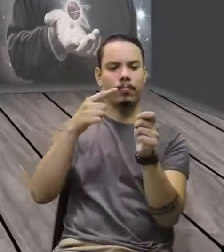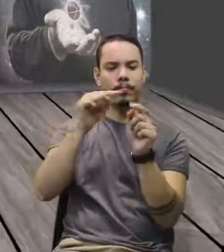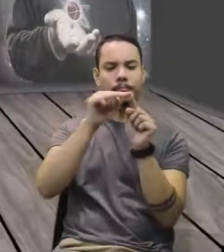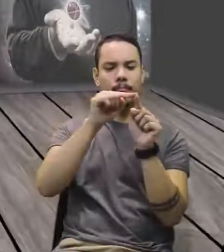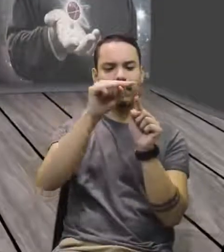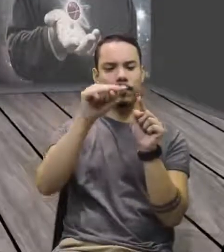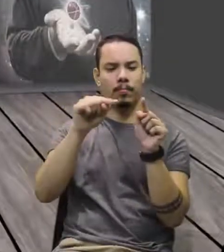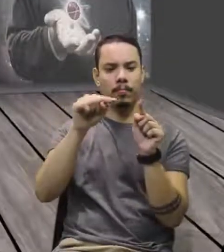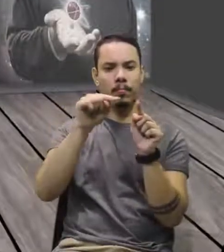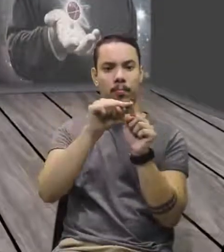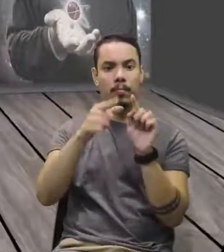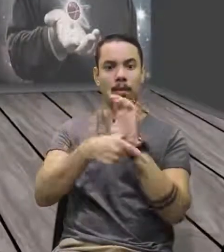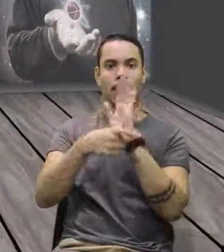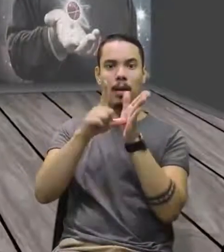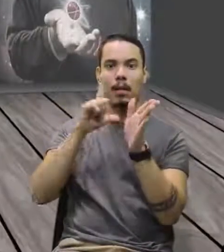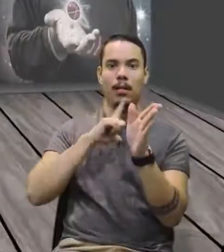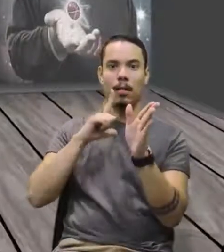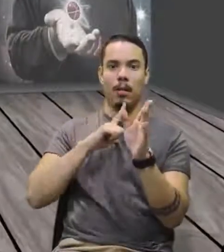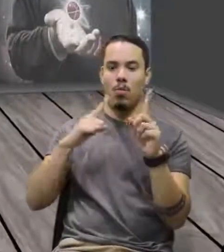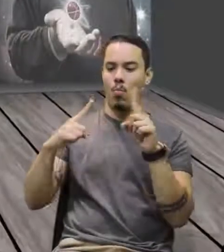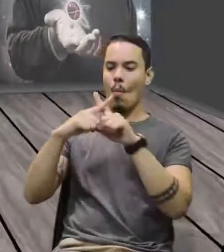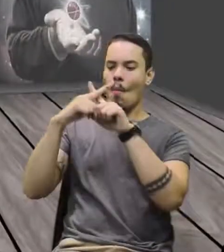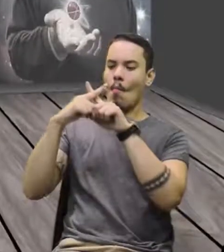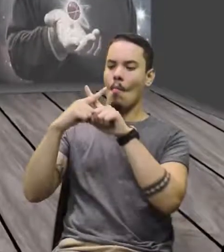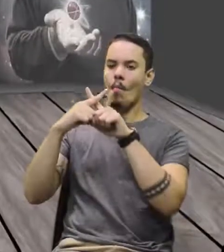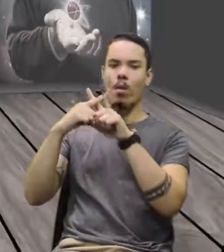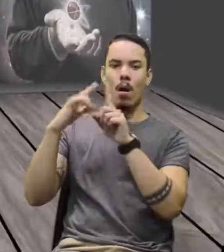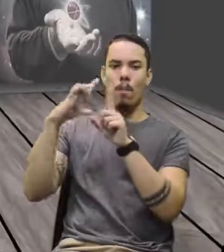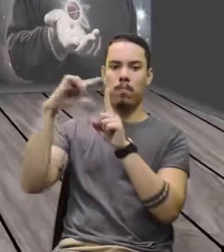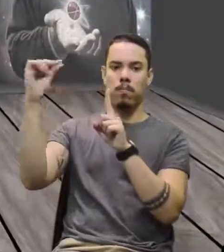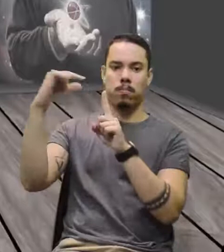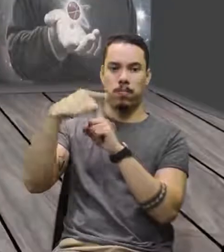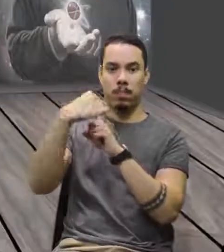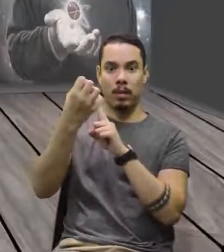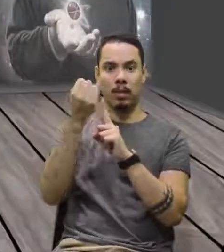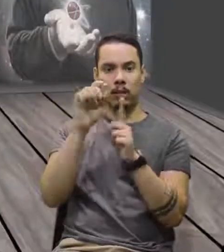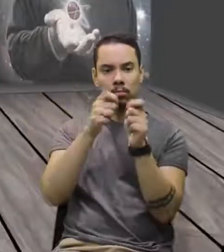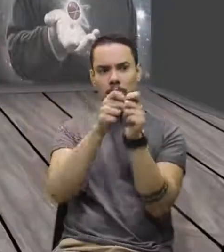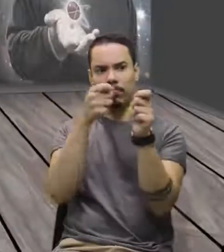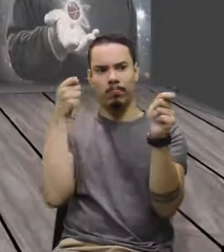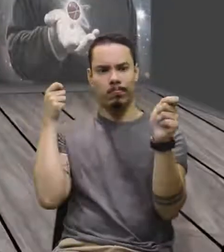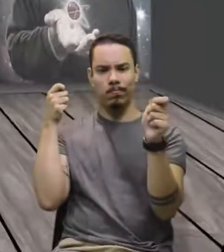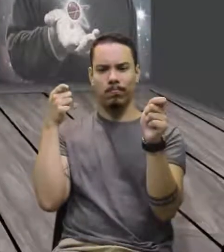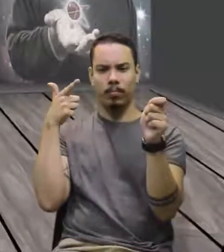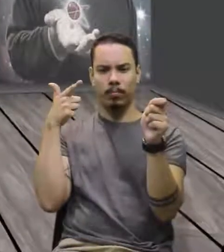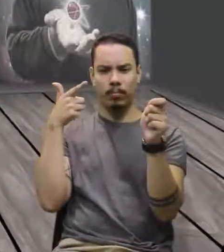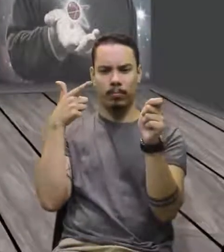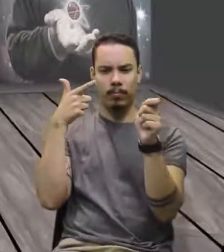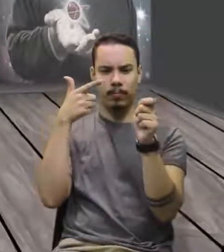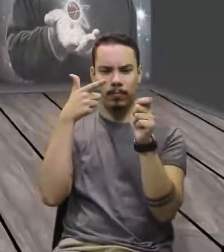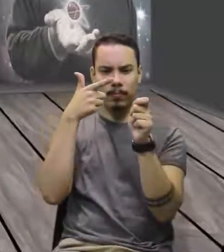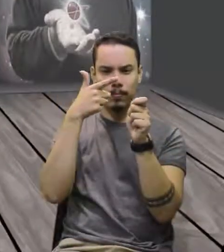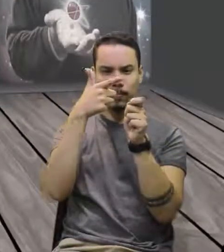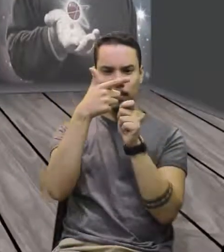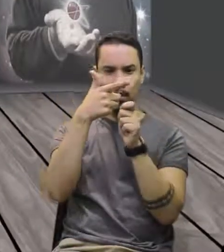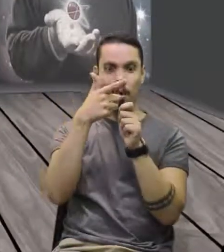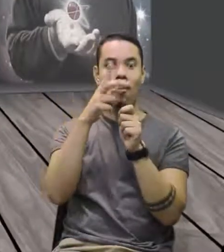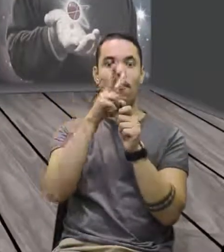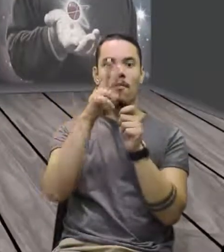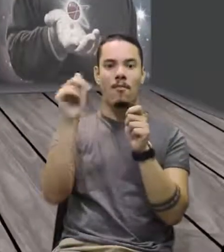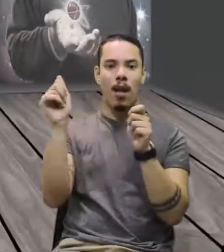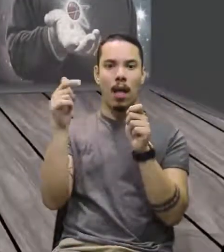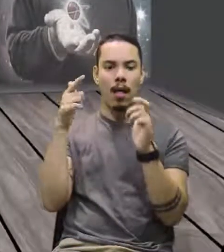e atrás as penas faz tipo um X. Então, se você analisar que você lançou a flecha, a ponta vai entrar,